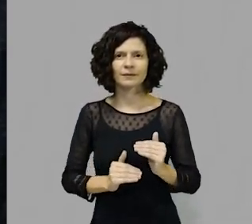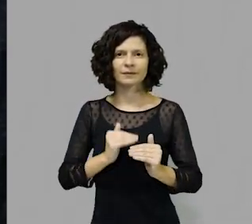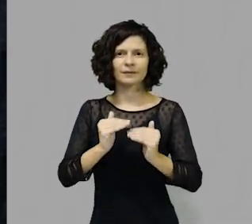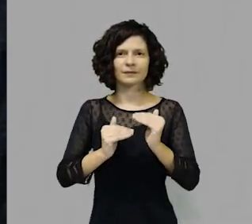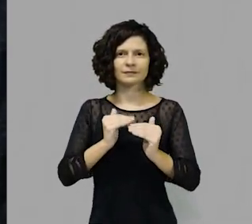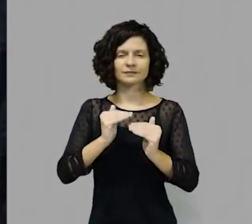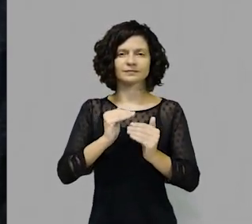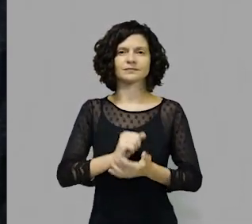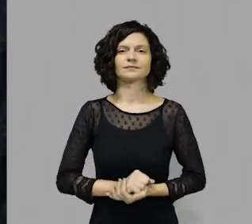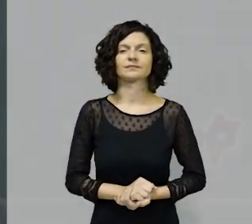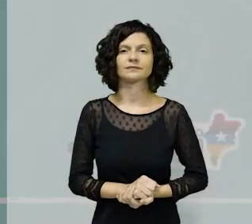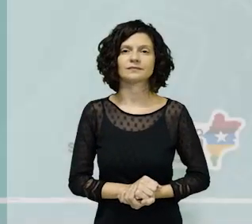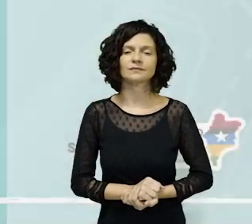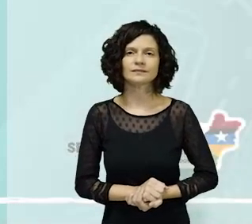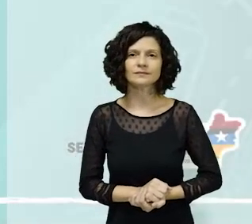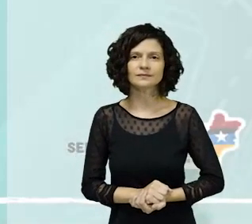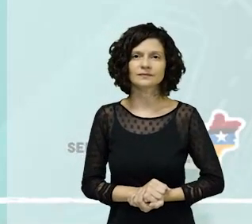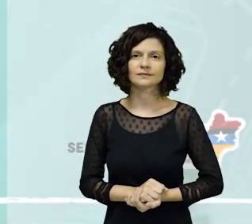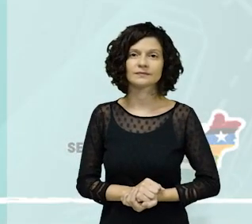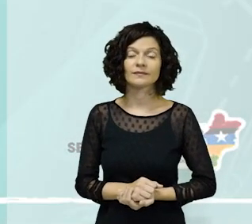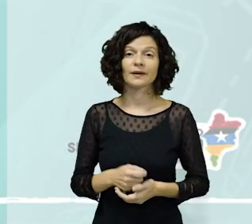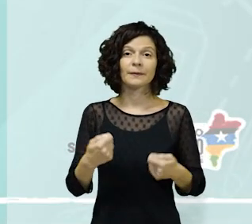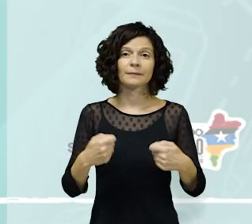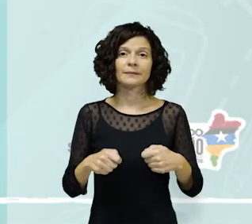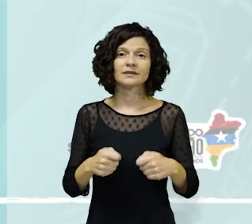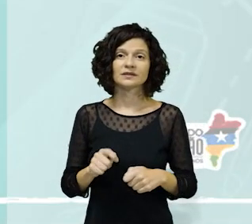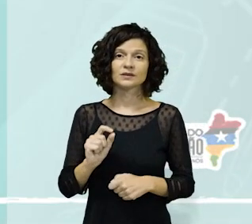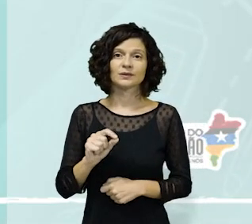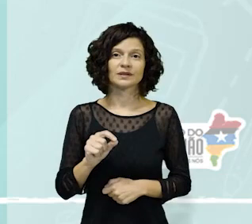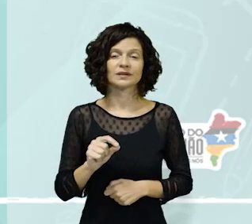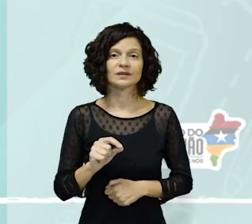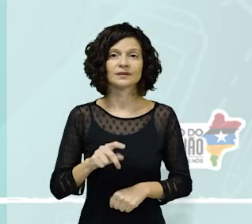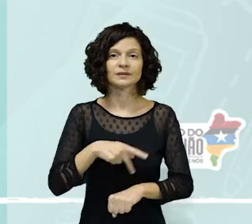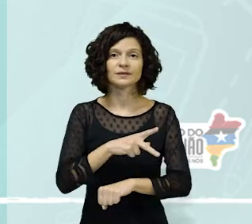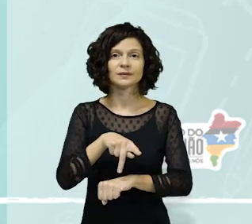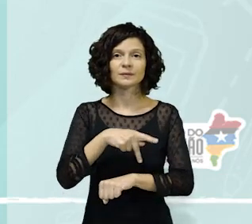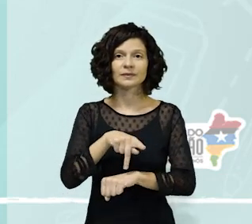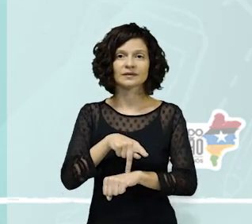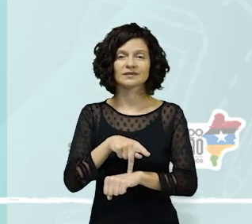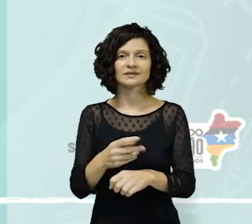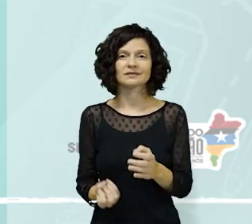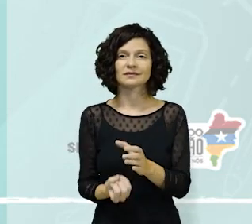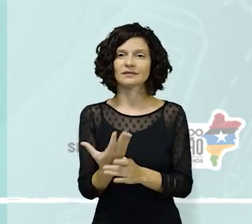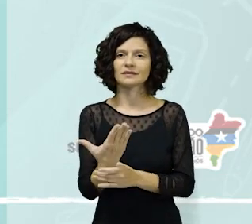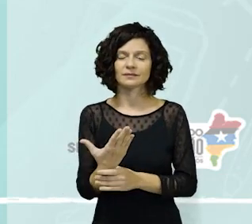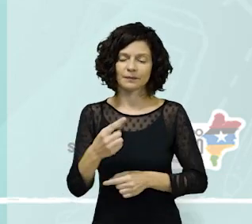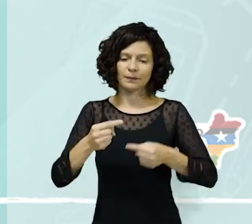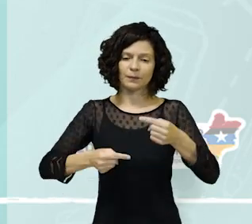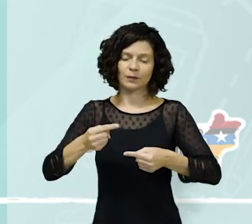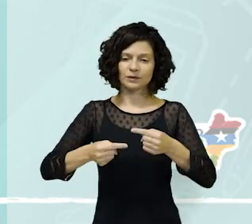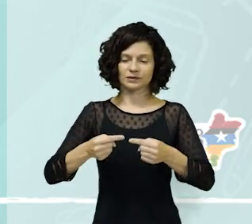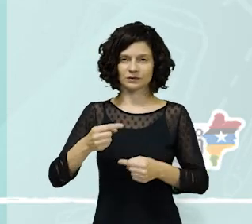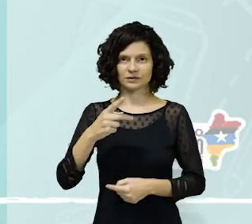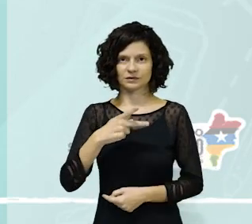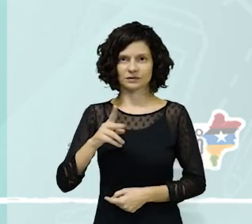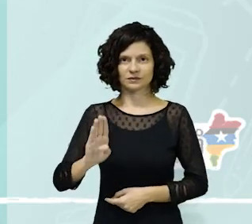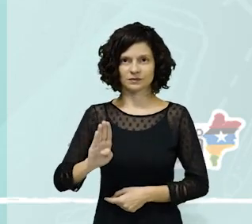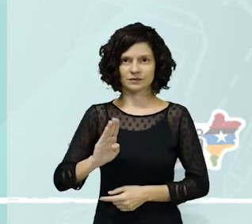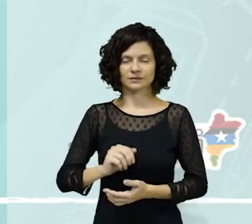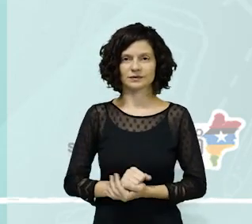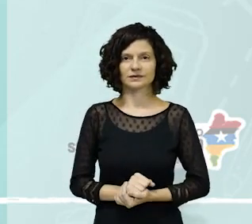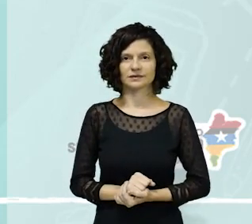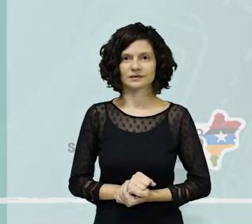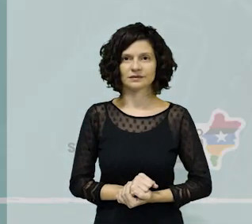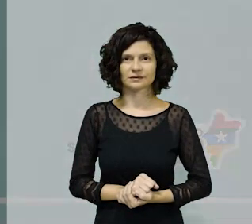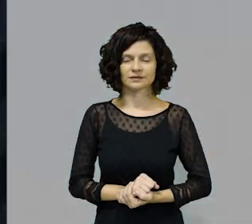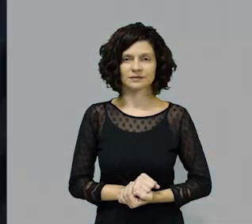dificultoso, é até melhor, a implementação de políticas públicas, a participação do Estado é fundamental. Porque é a partir